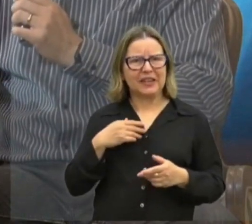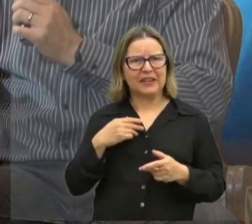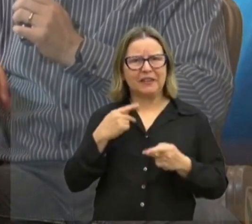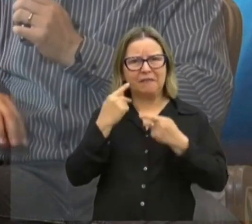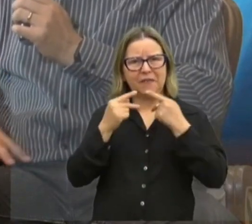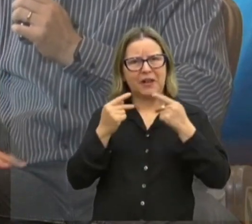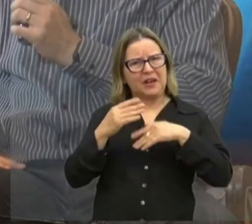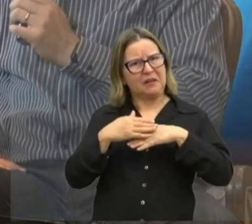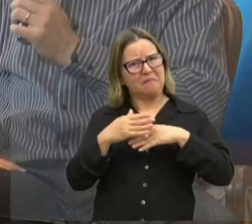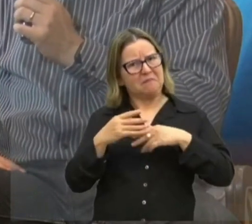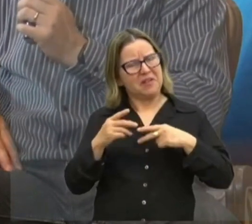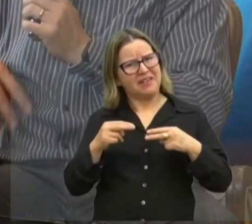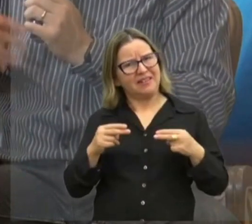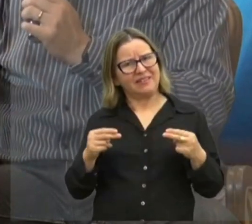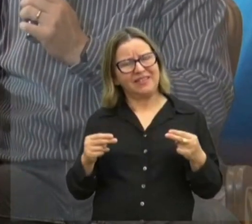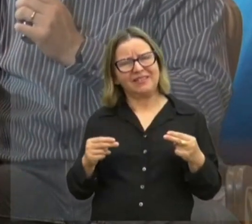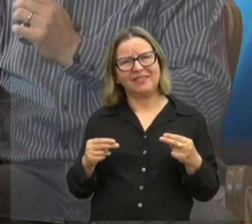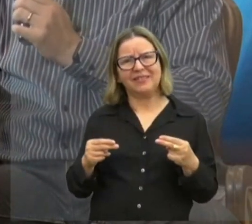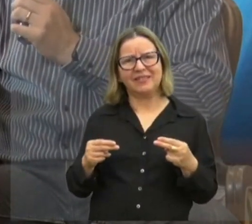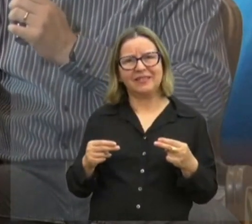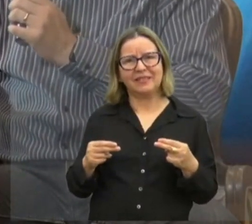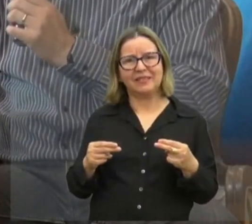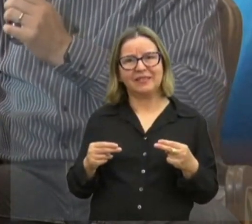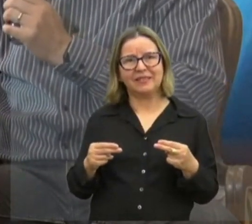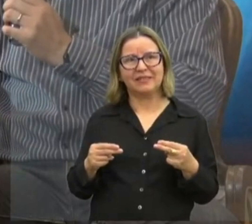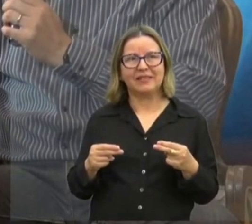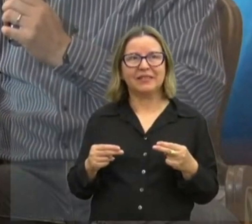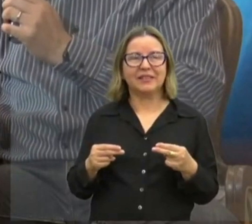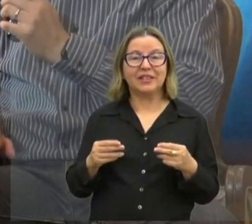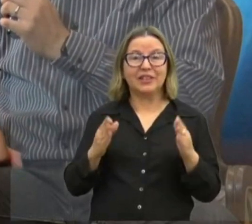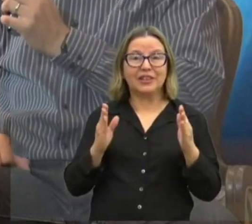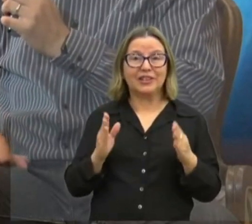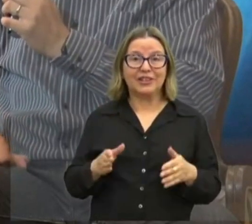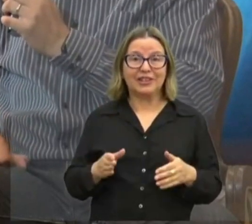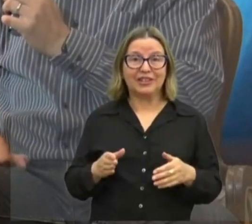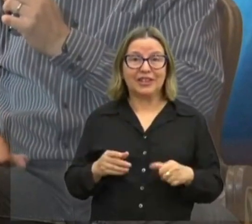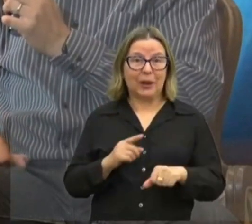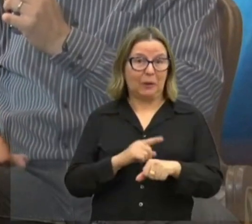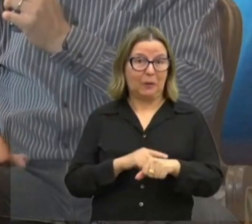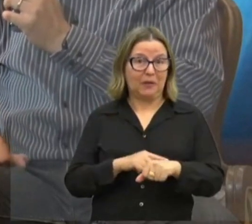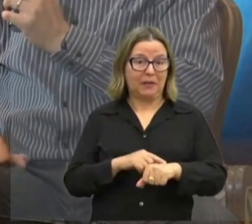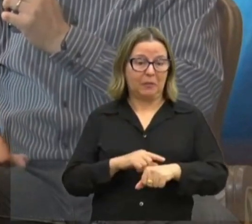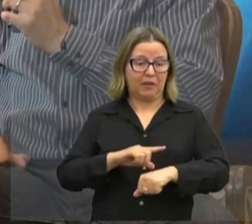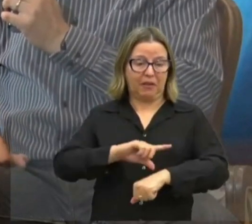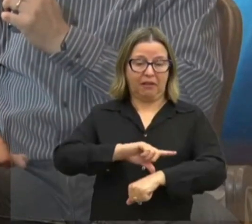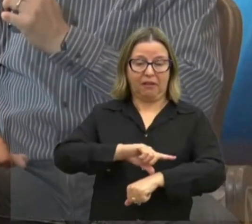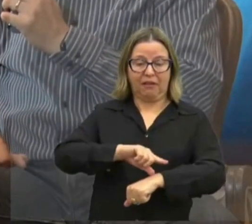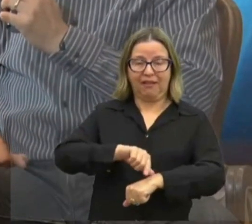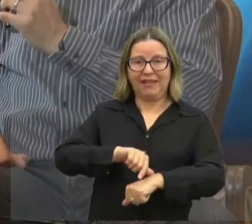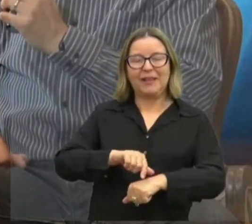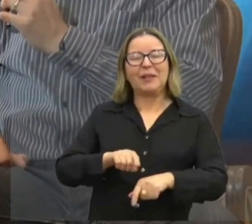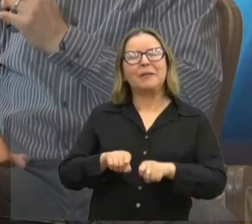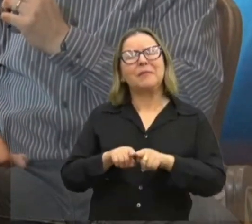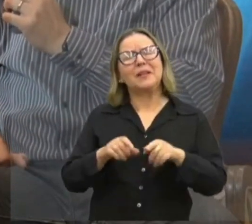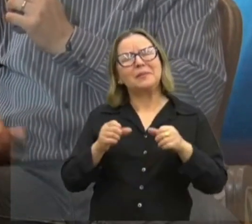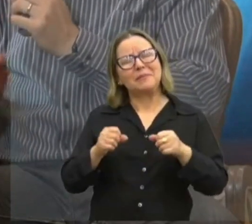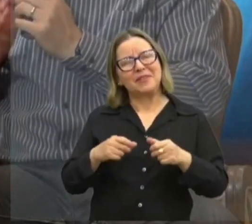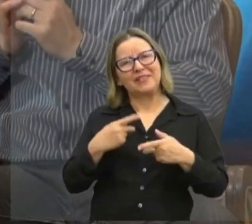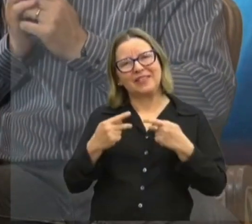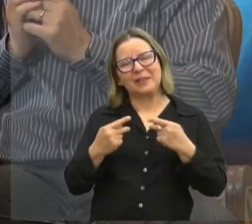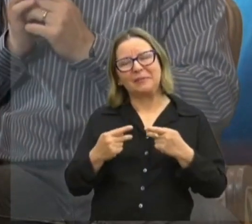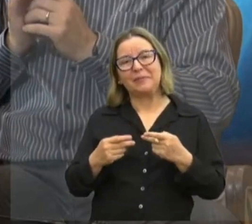falou, que ia terminar? A gente já passou do nosso tempo, mas não tem problema, pode trazer. Uma última